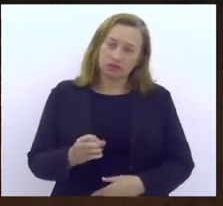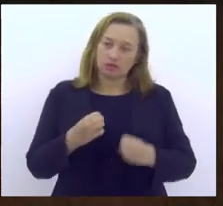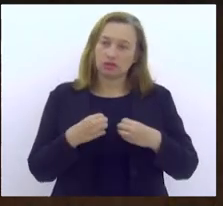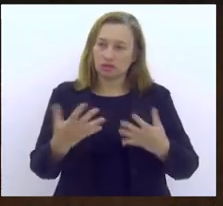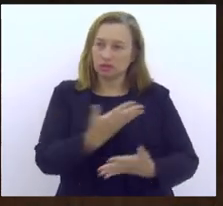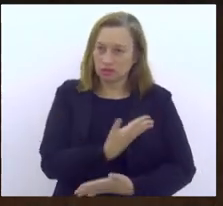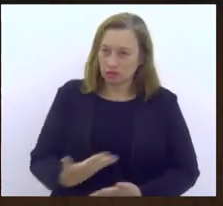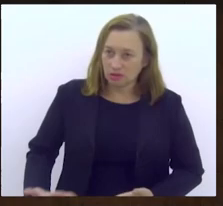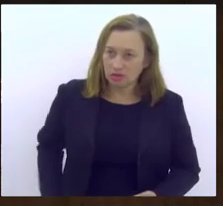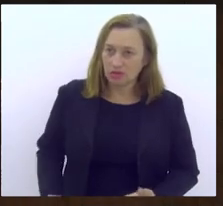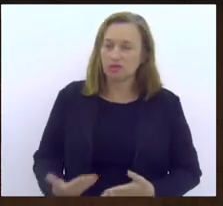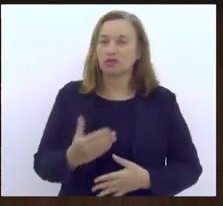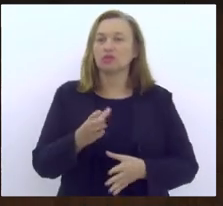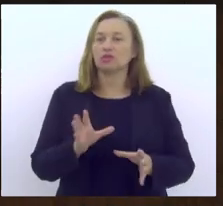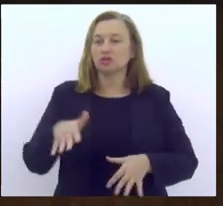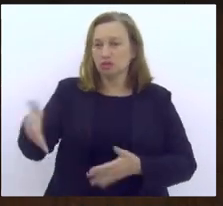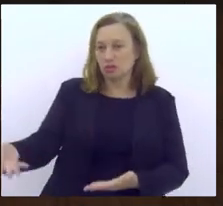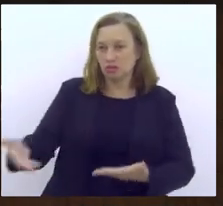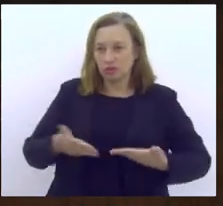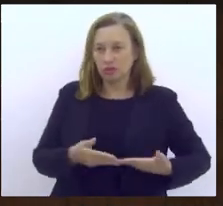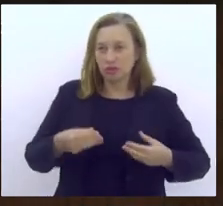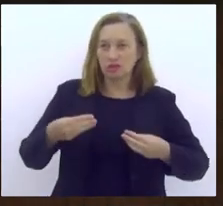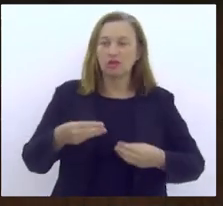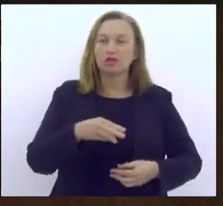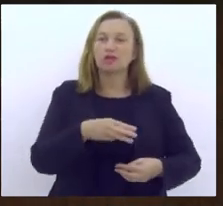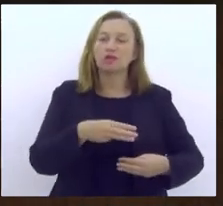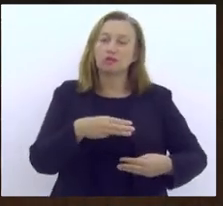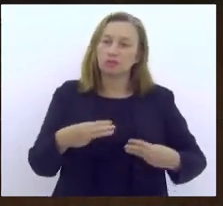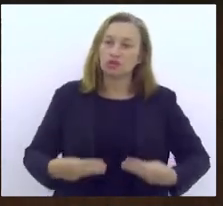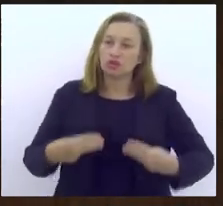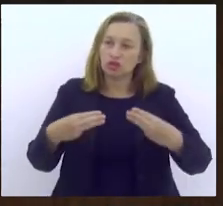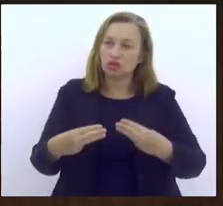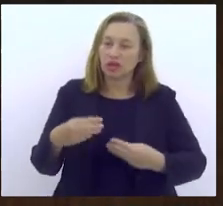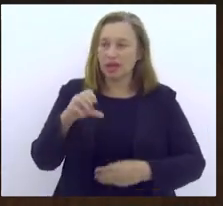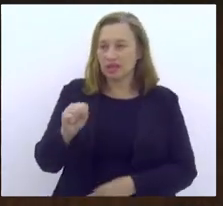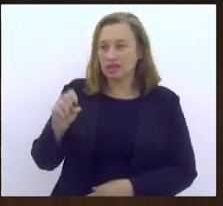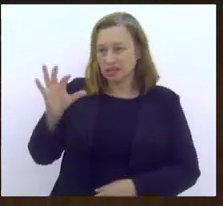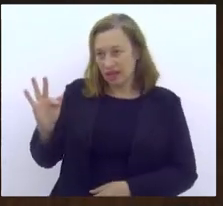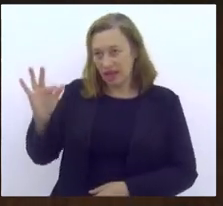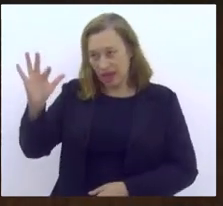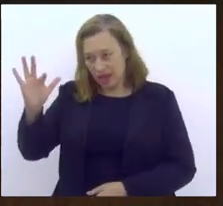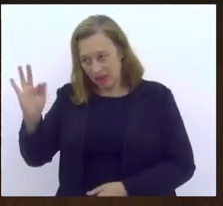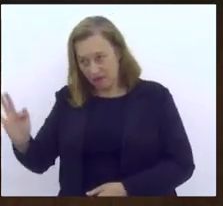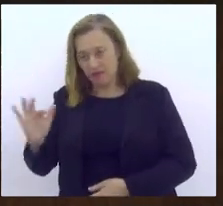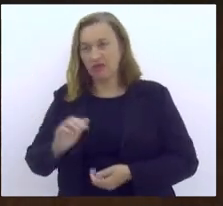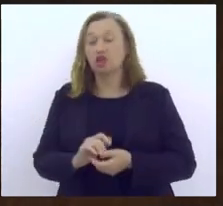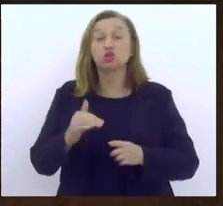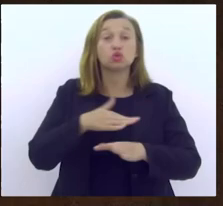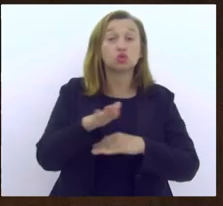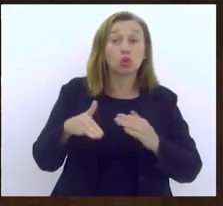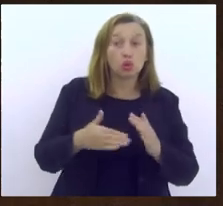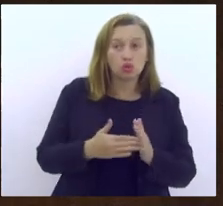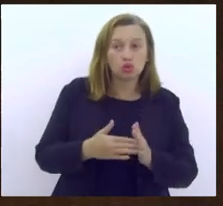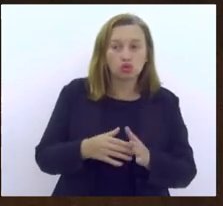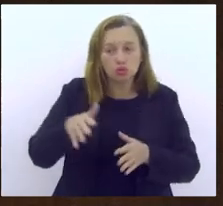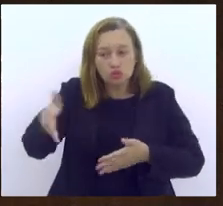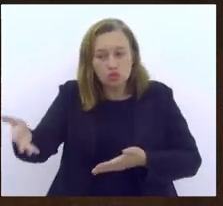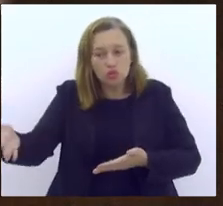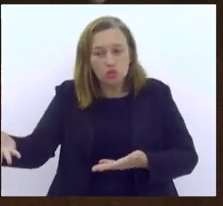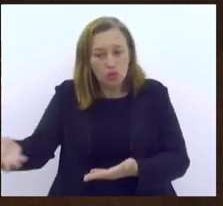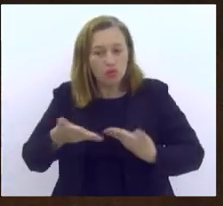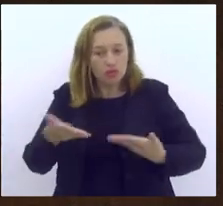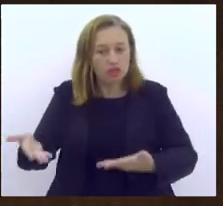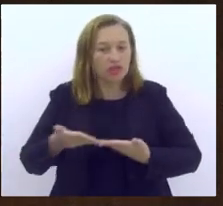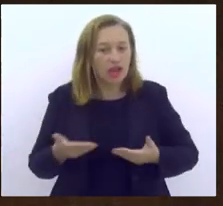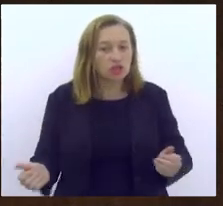nós temos que chamar o ministro do STF, nós temos que chamar todo mundo. Todo mundo faz parte desse bolo.